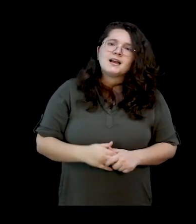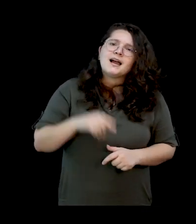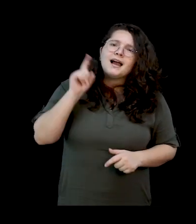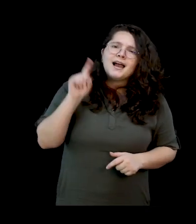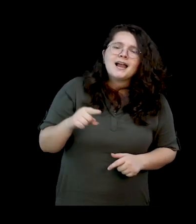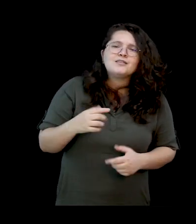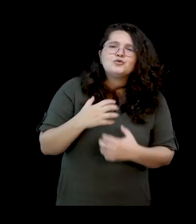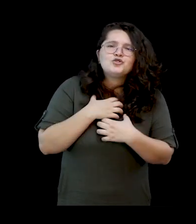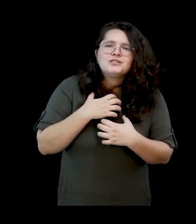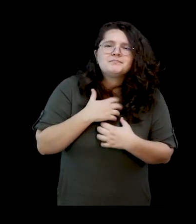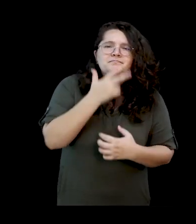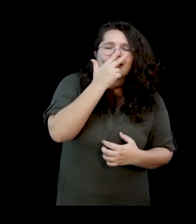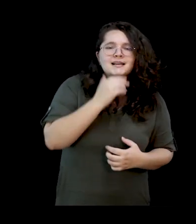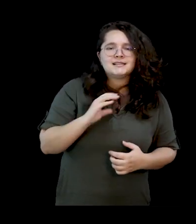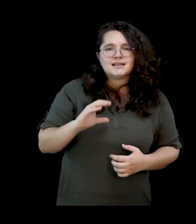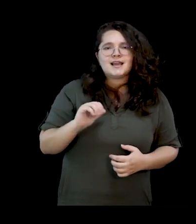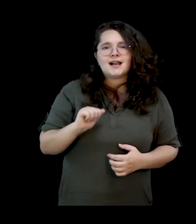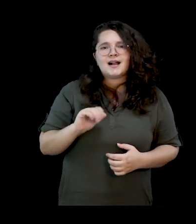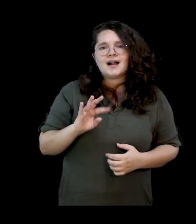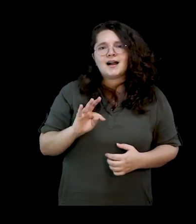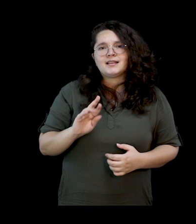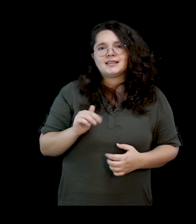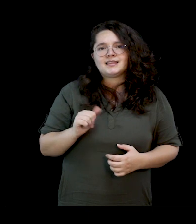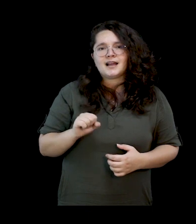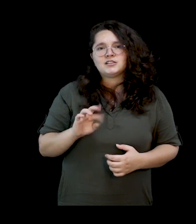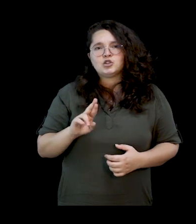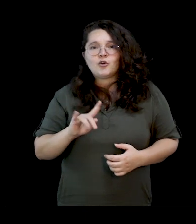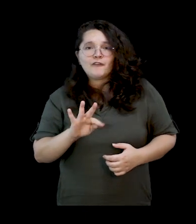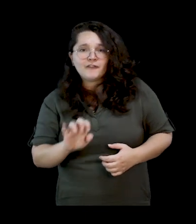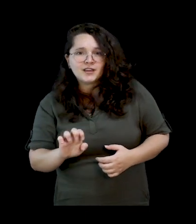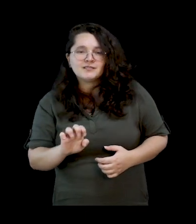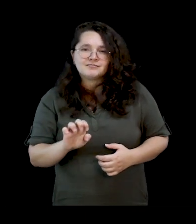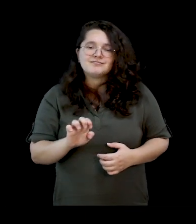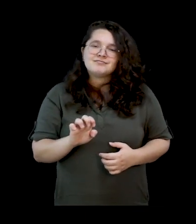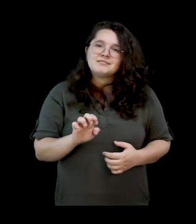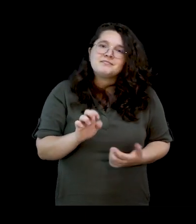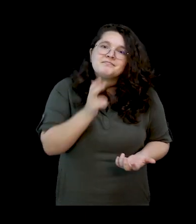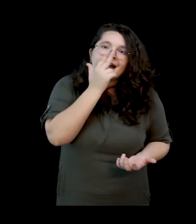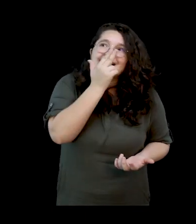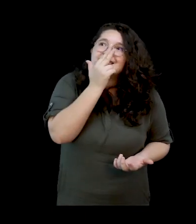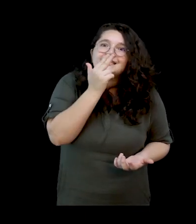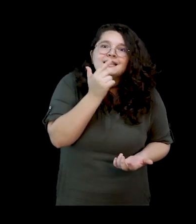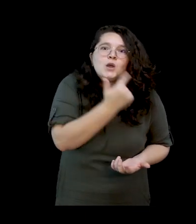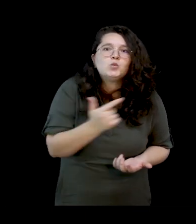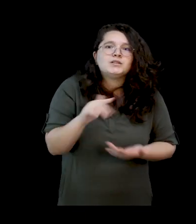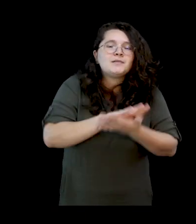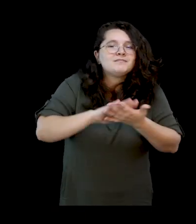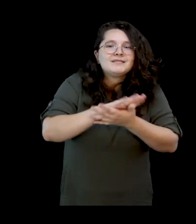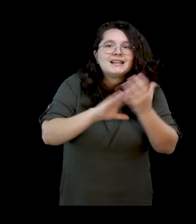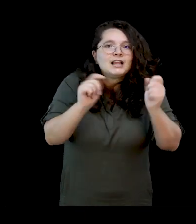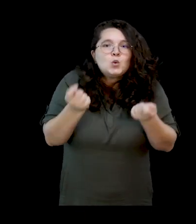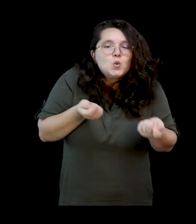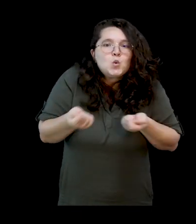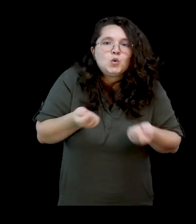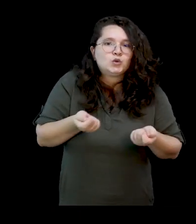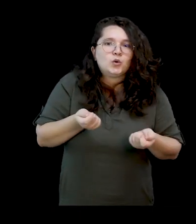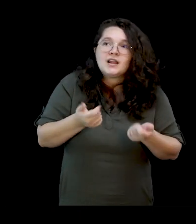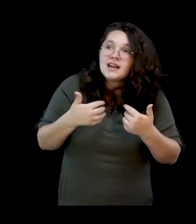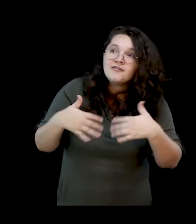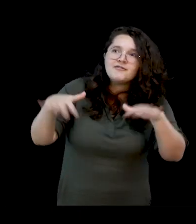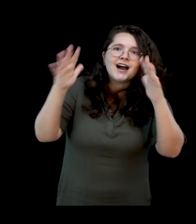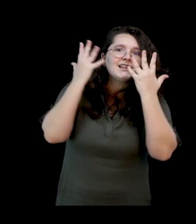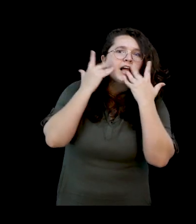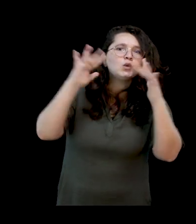tomou um caminho, uma vereda que em dado momento se tornou independente de nós e que segue, né,